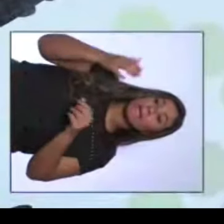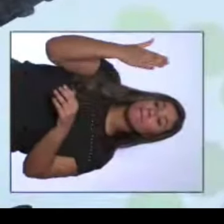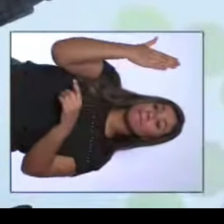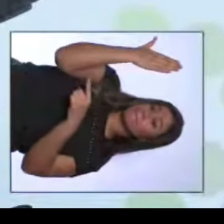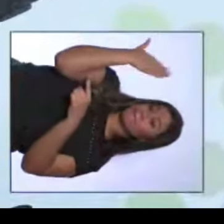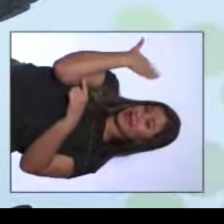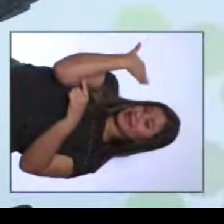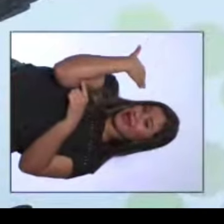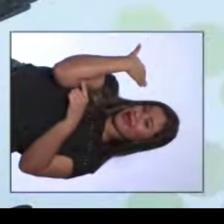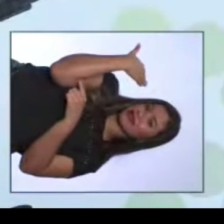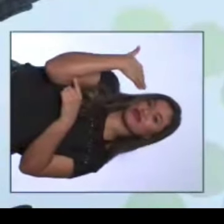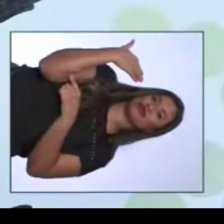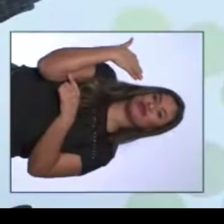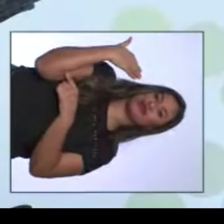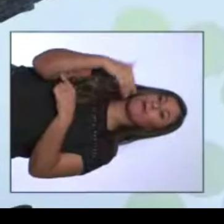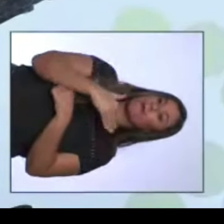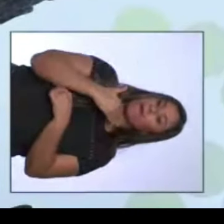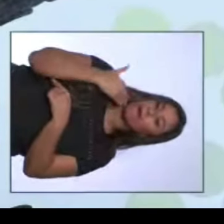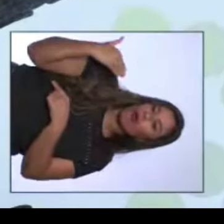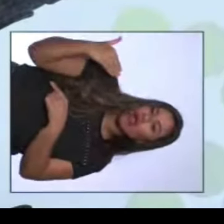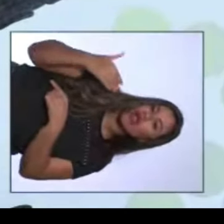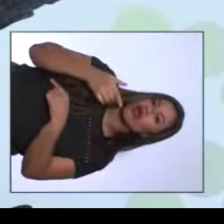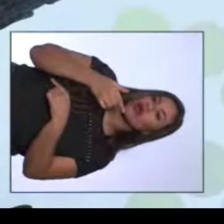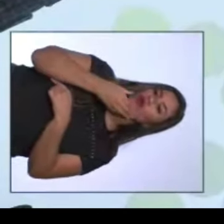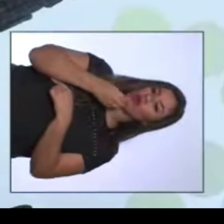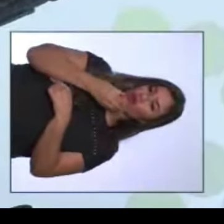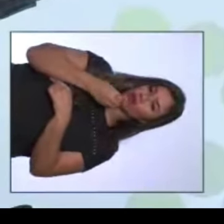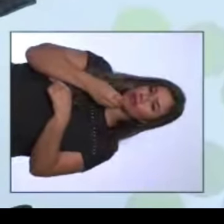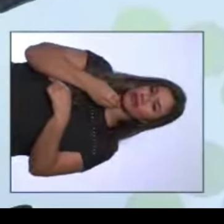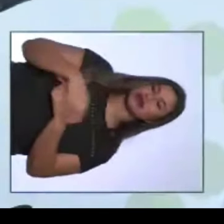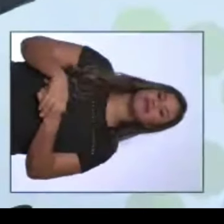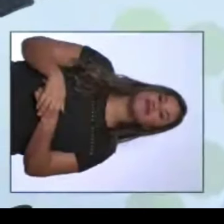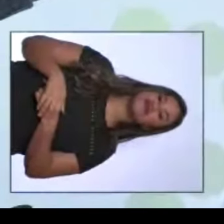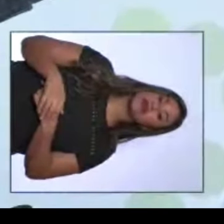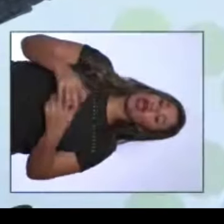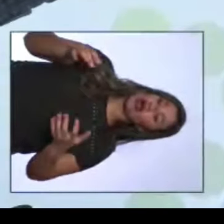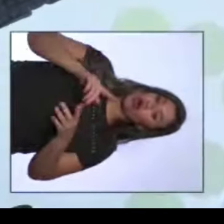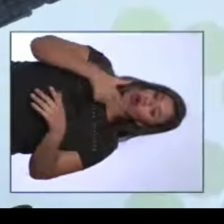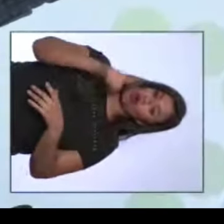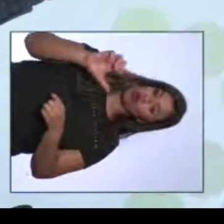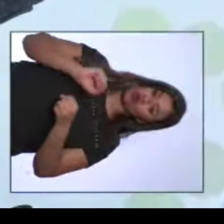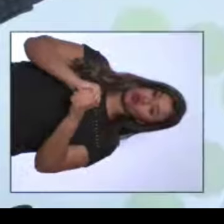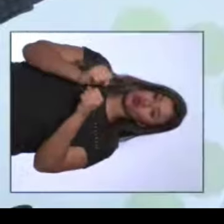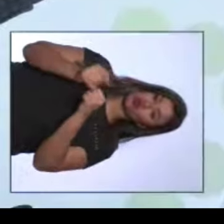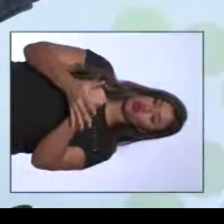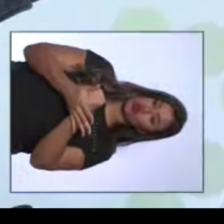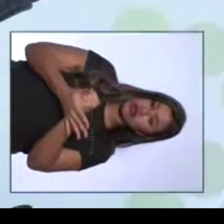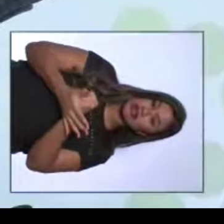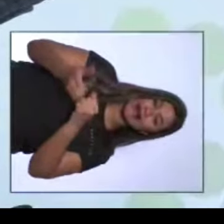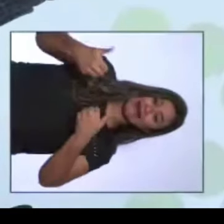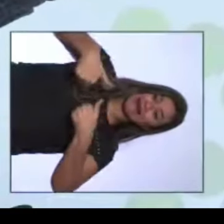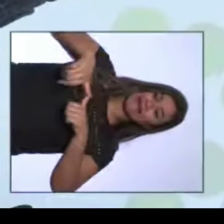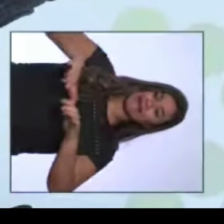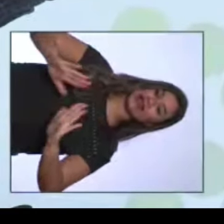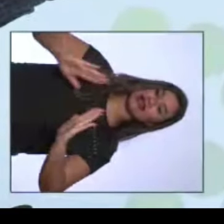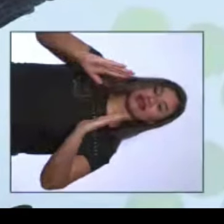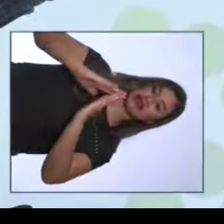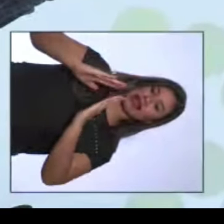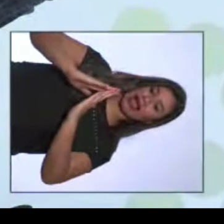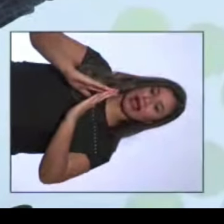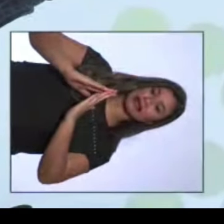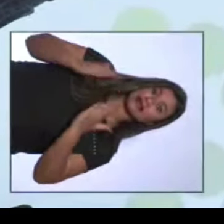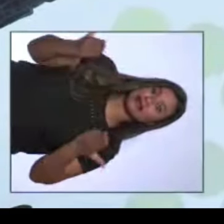texto, né? Coronavírus nos deixa em casa, não nos deixou em casa, infelizmente dando um ar de atualidade